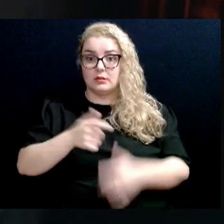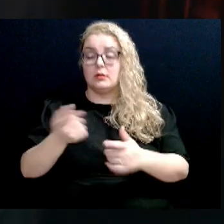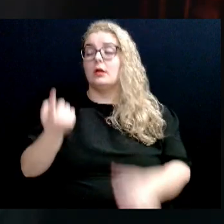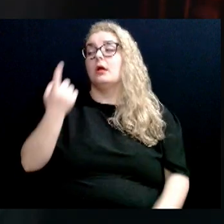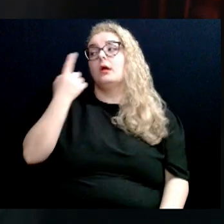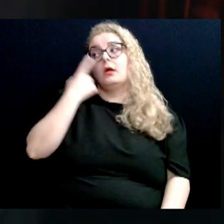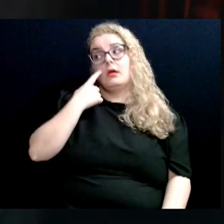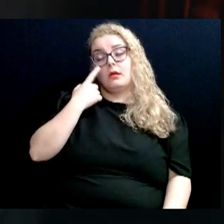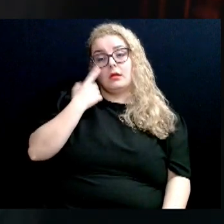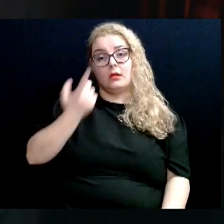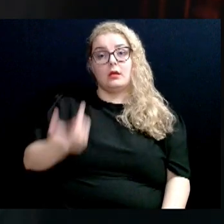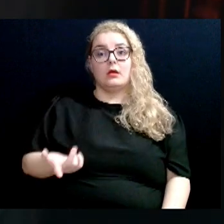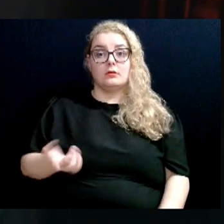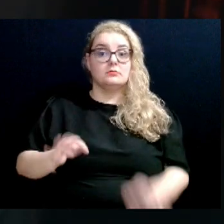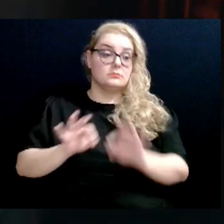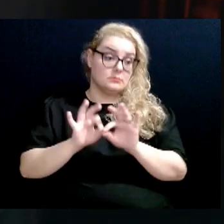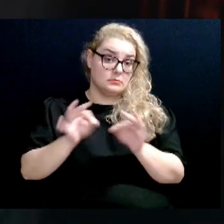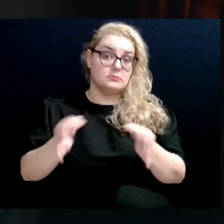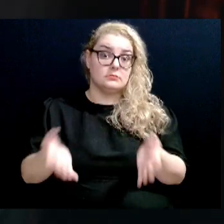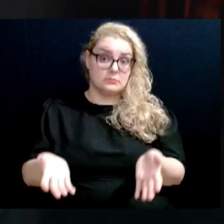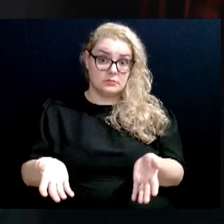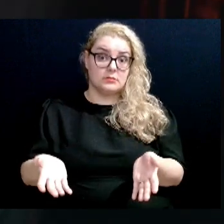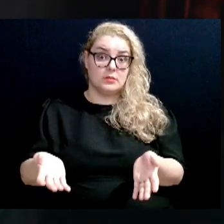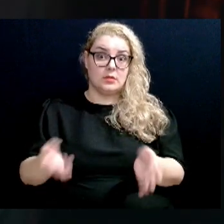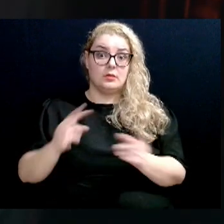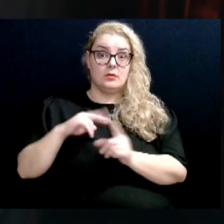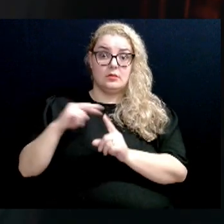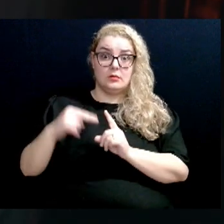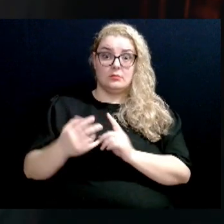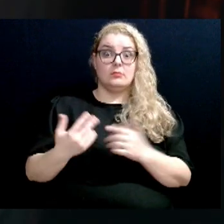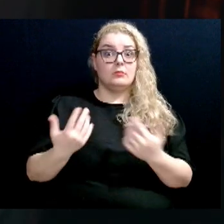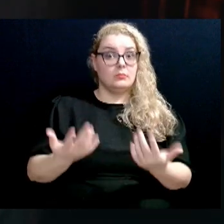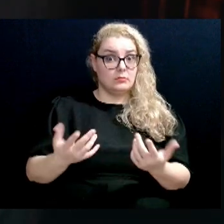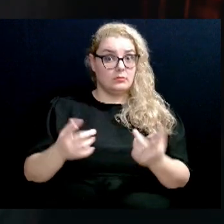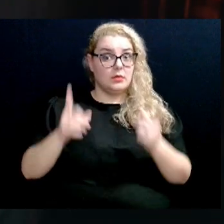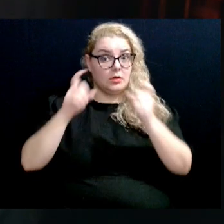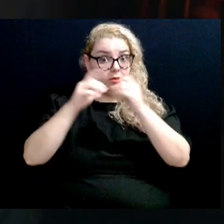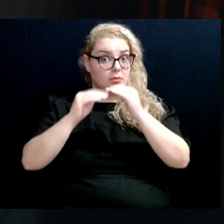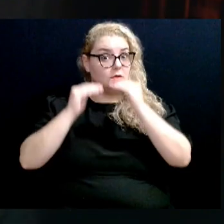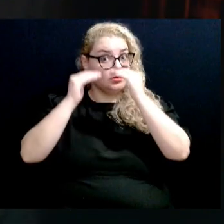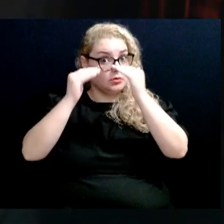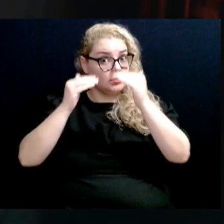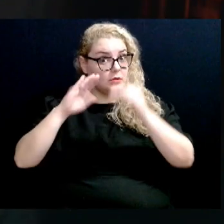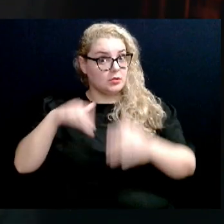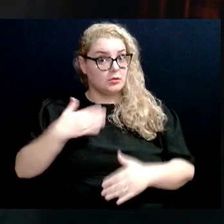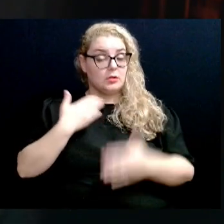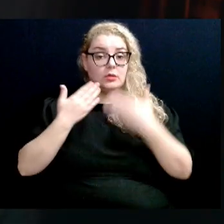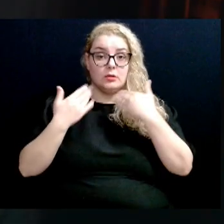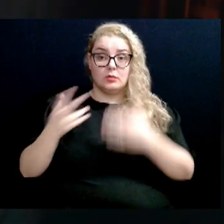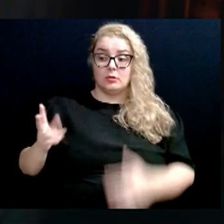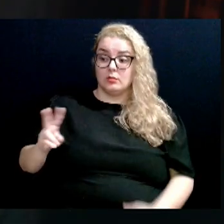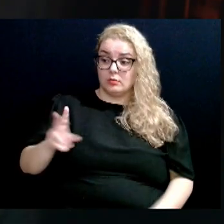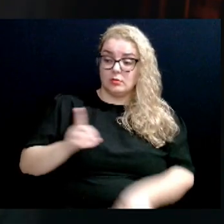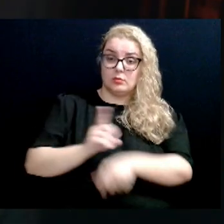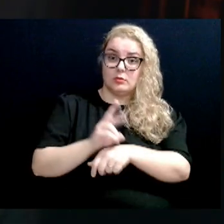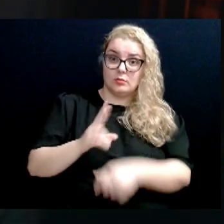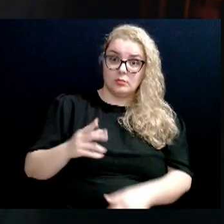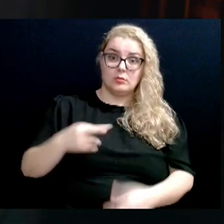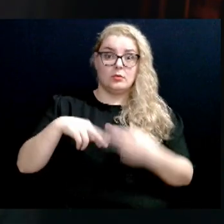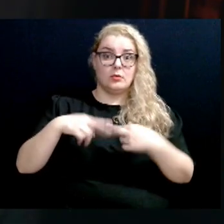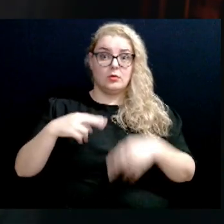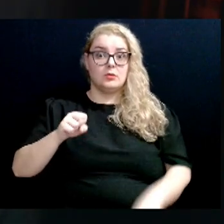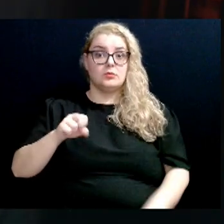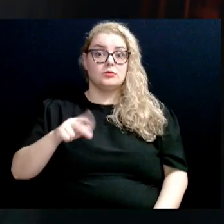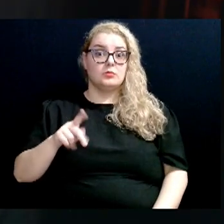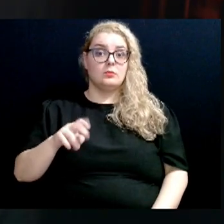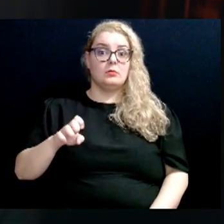tão simples, né, no nosso ponto de vista, mas tão complexo quando a gente conversa com os nossos doutores sobre essa suplementação, né?